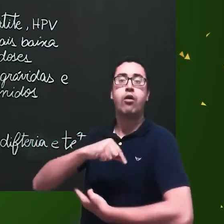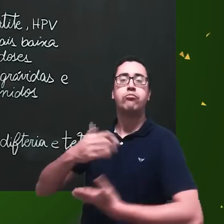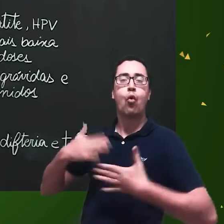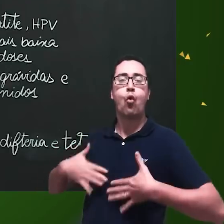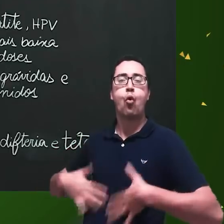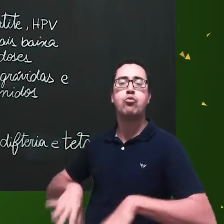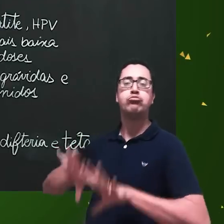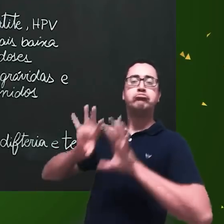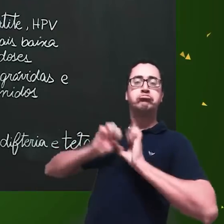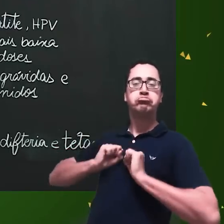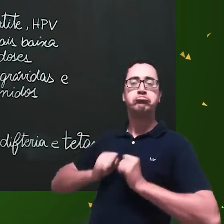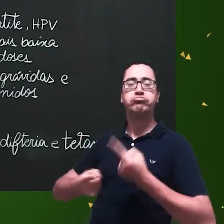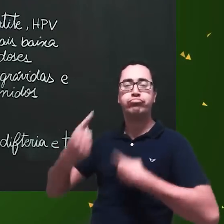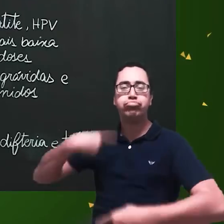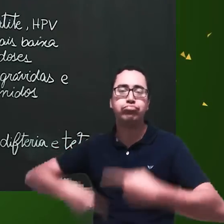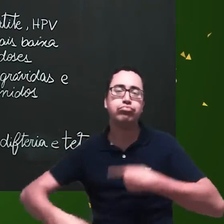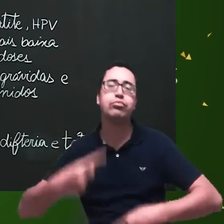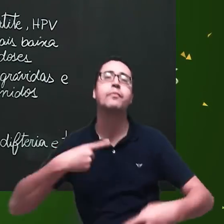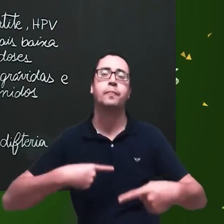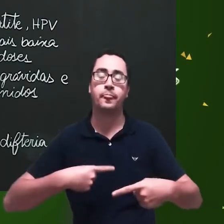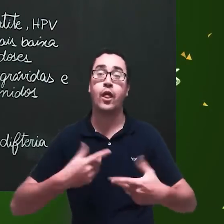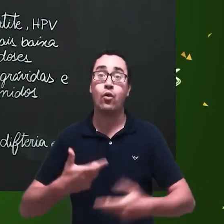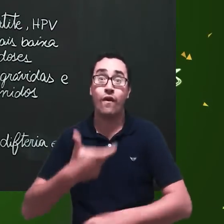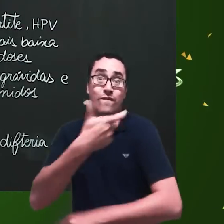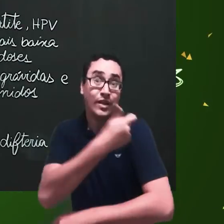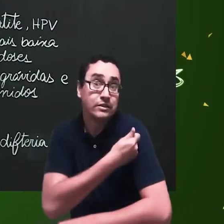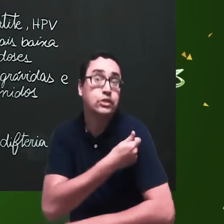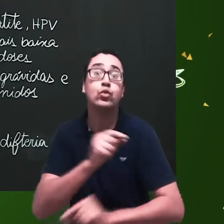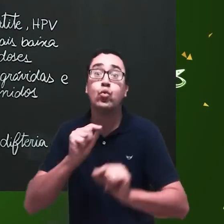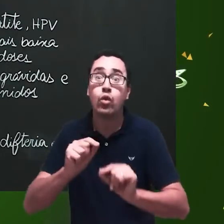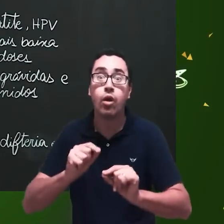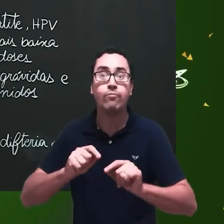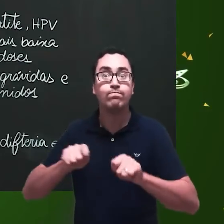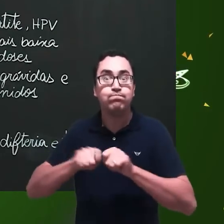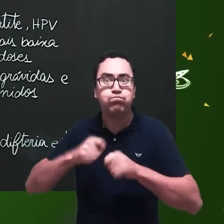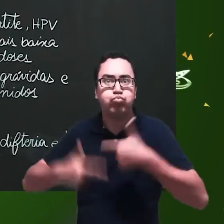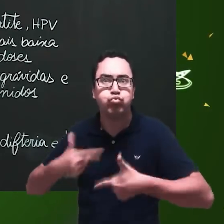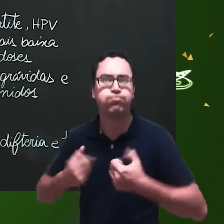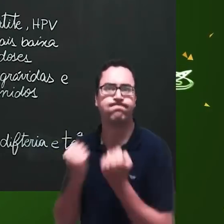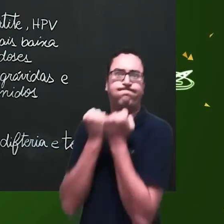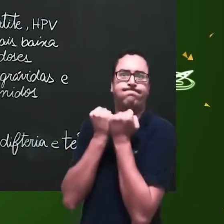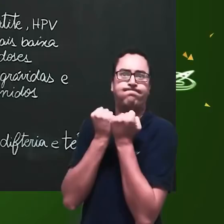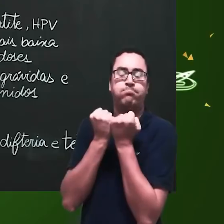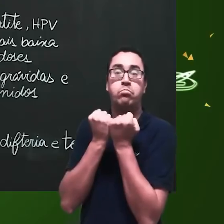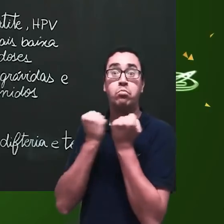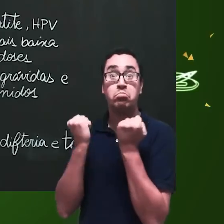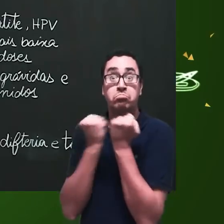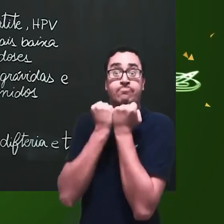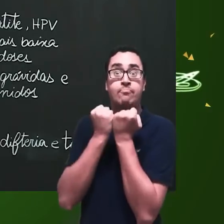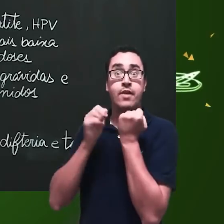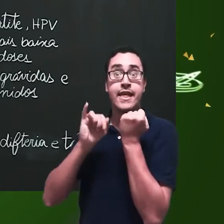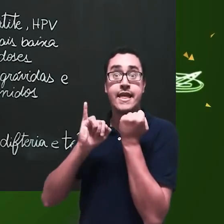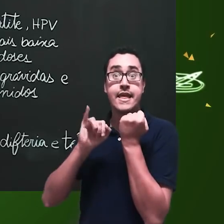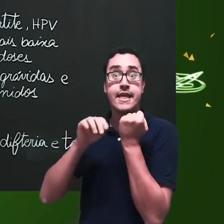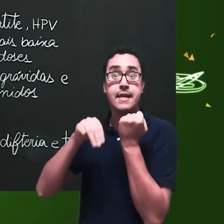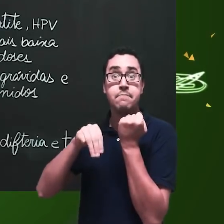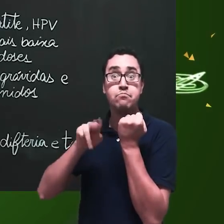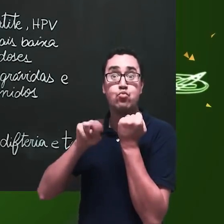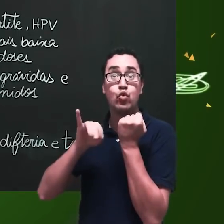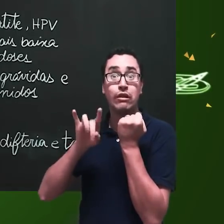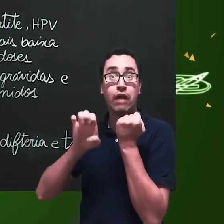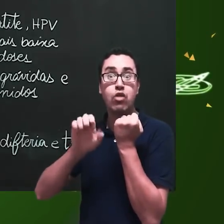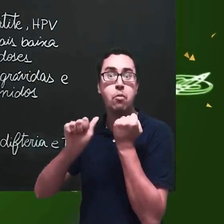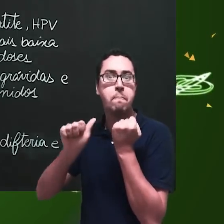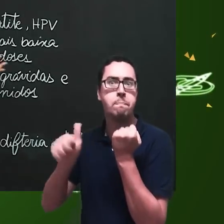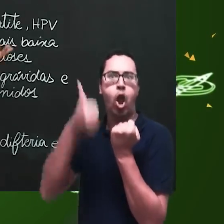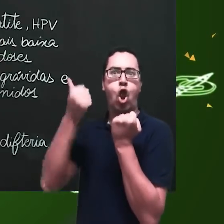da vacinação é produção de anticorpos, é melhorar a sua imunidade. O que é imunidade? A imunidade